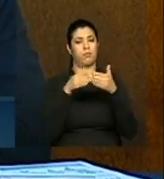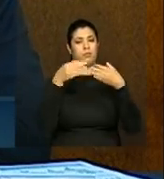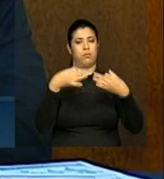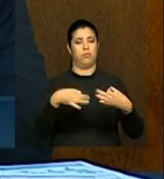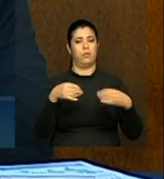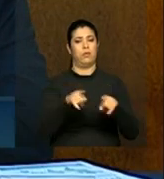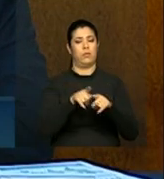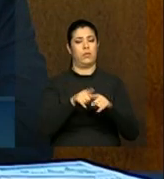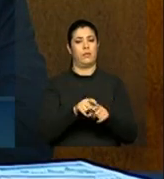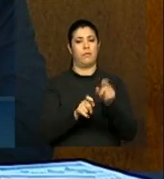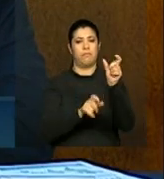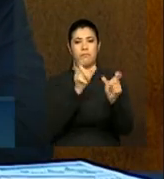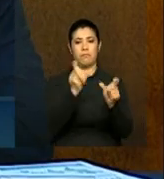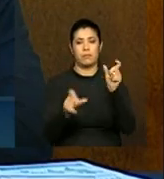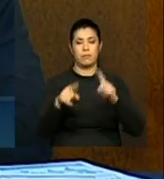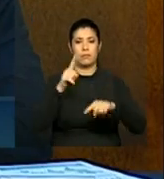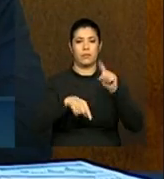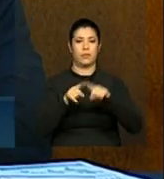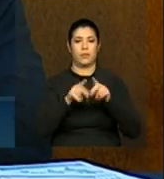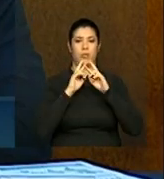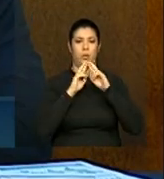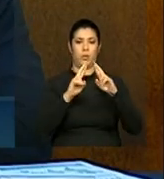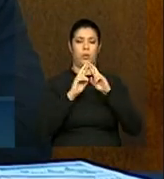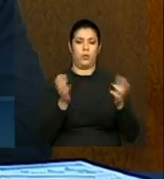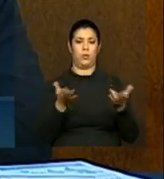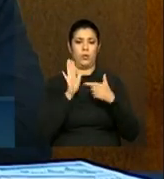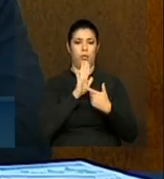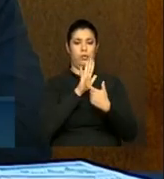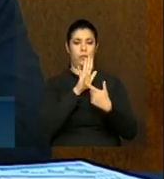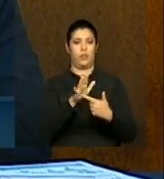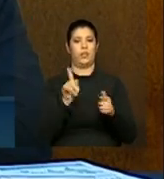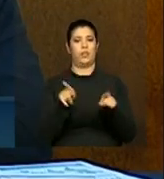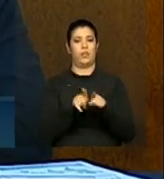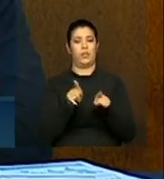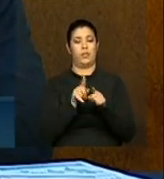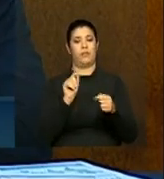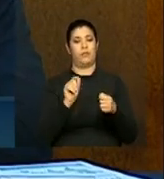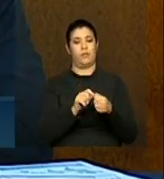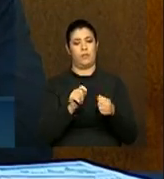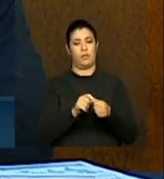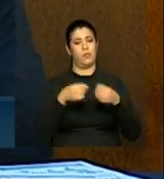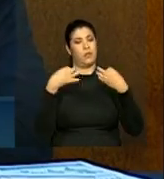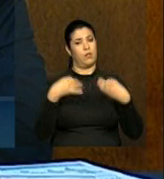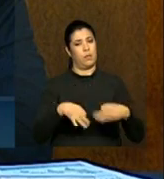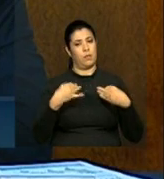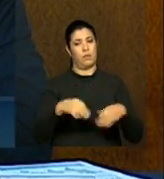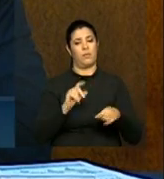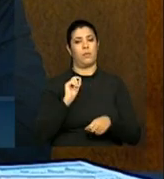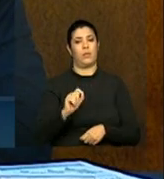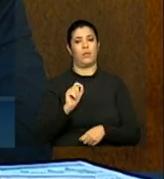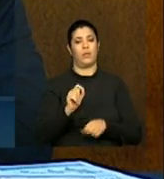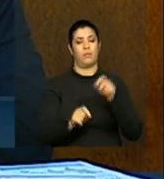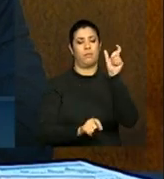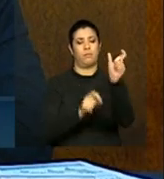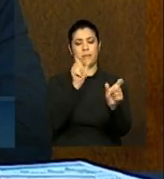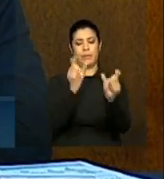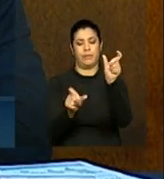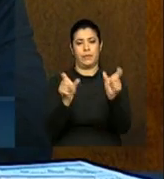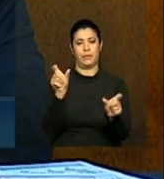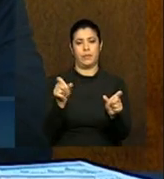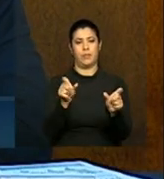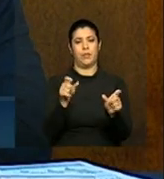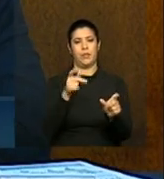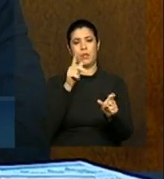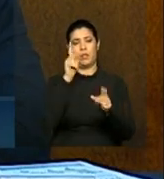especialmente para que essas políticas e esses resultados que ela apresentou também se realizassem. Certamente a pessoas na administração